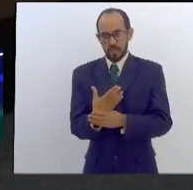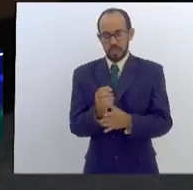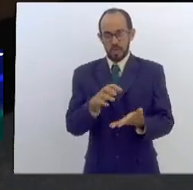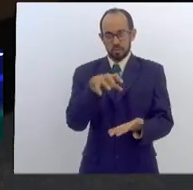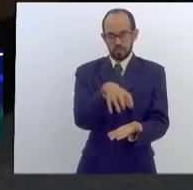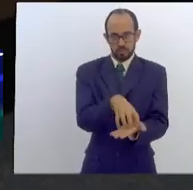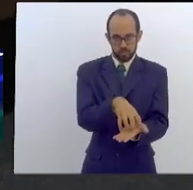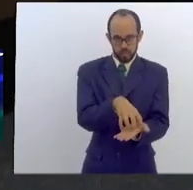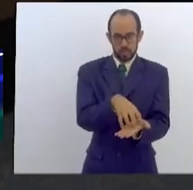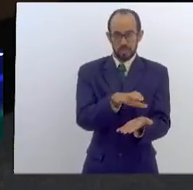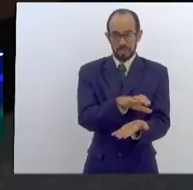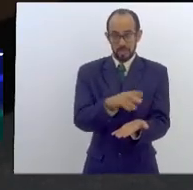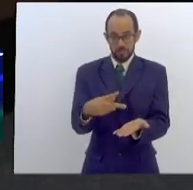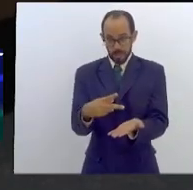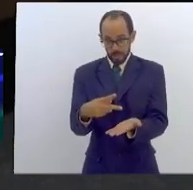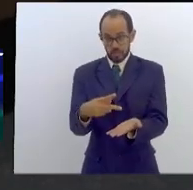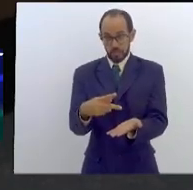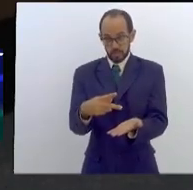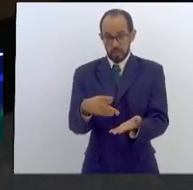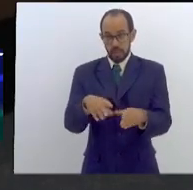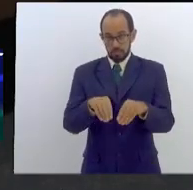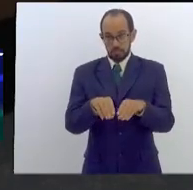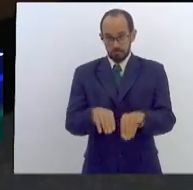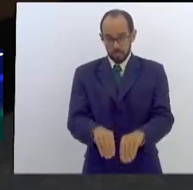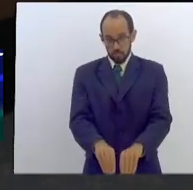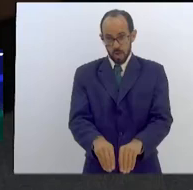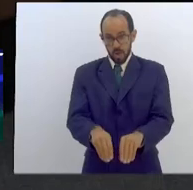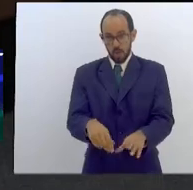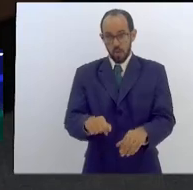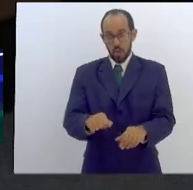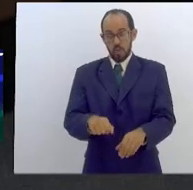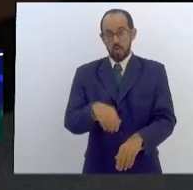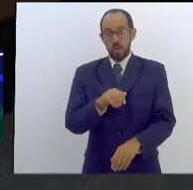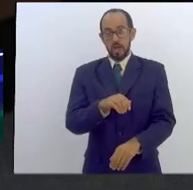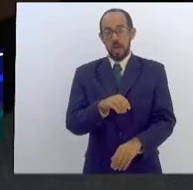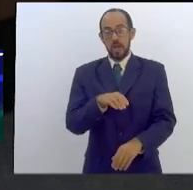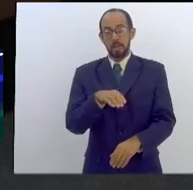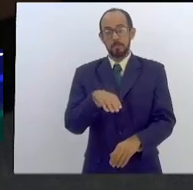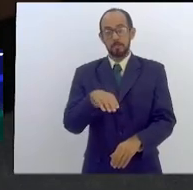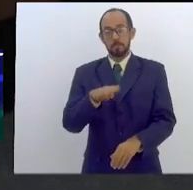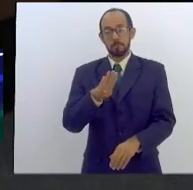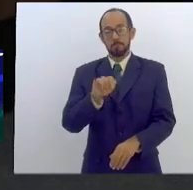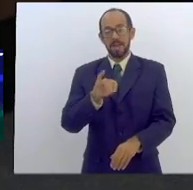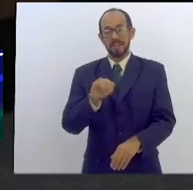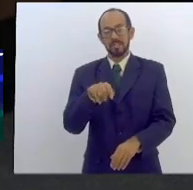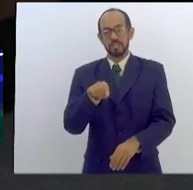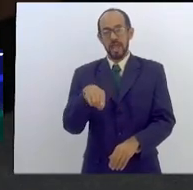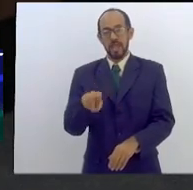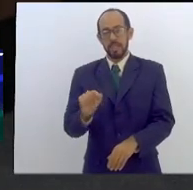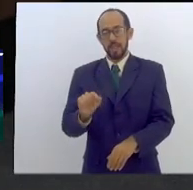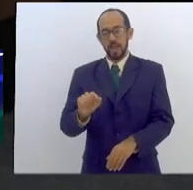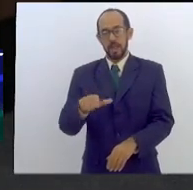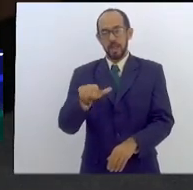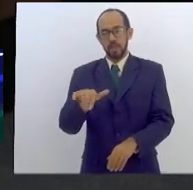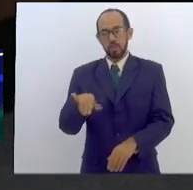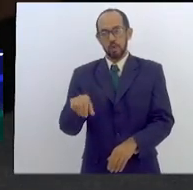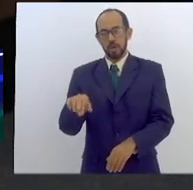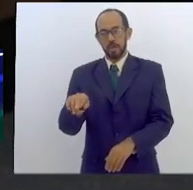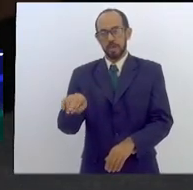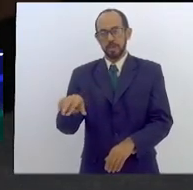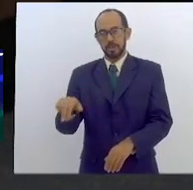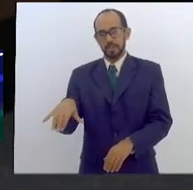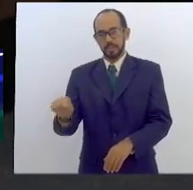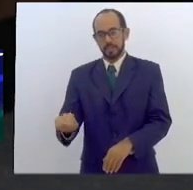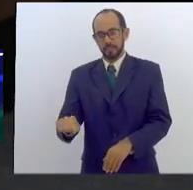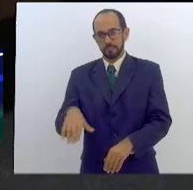cervejeiro artesanal da região das Baixadas Litorâneas e estabelece a festa anual da cerveja